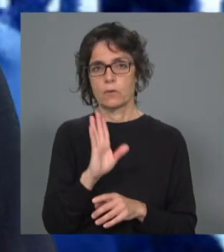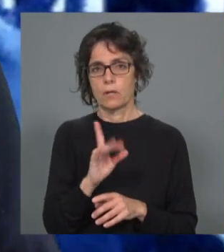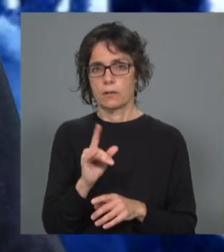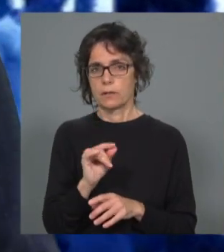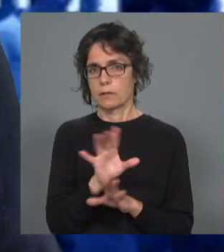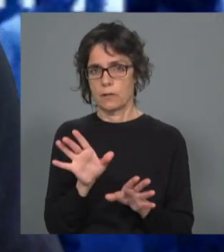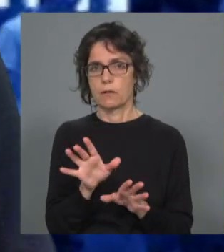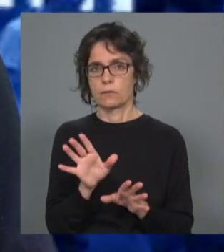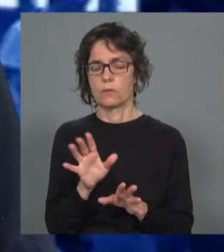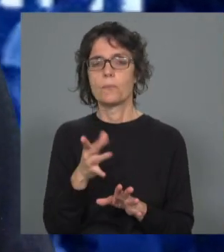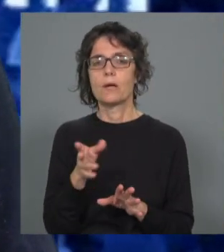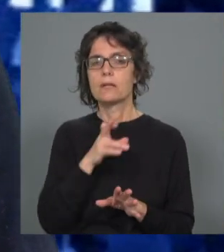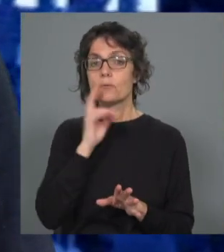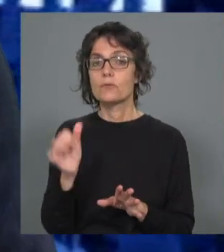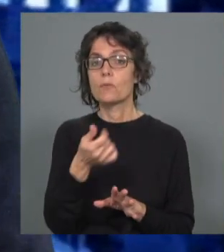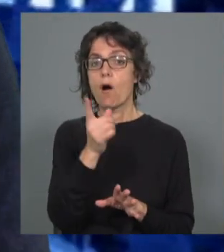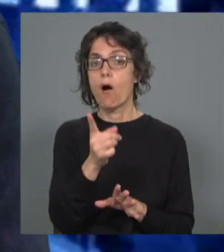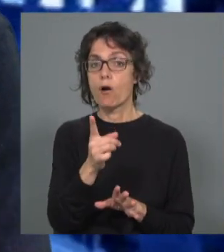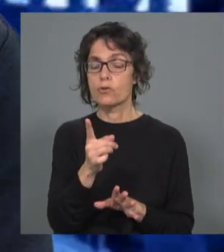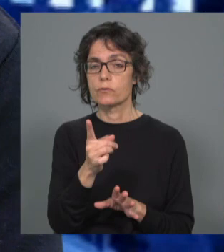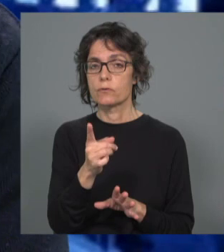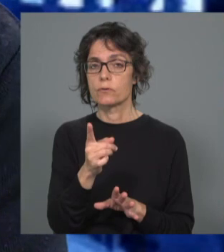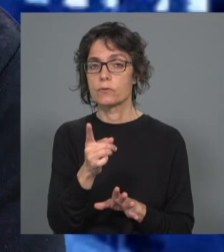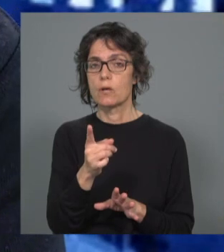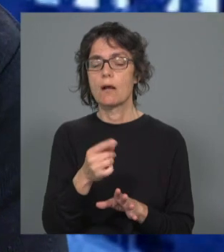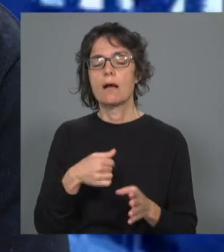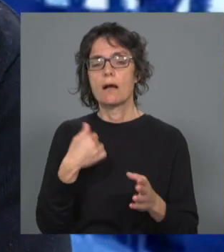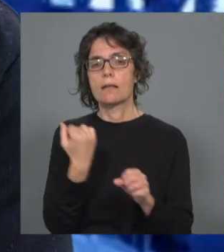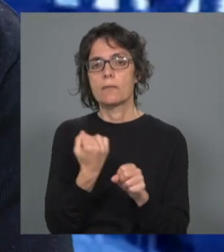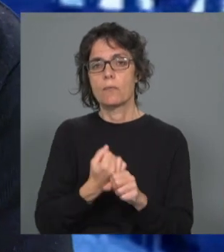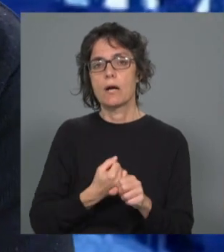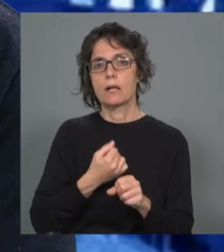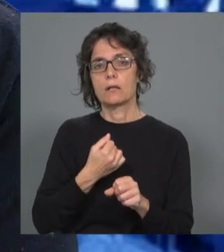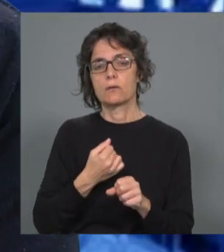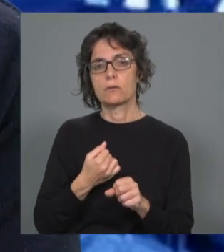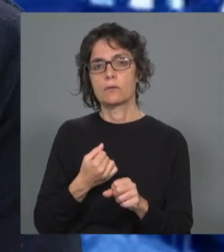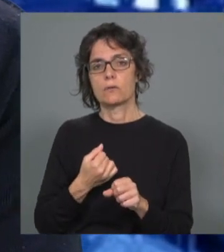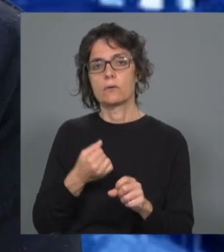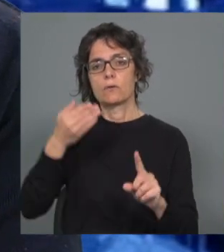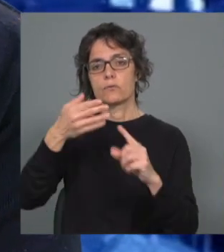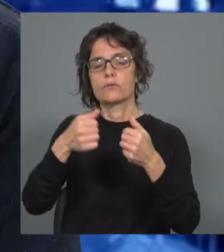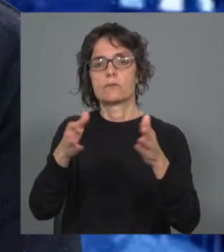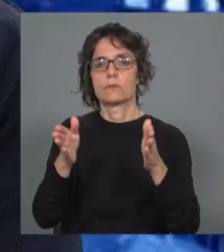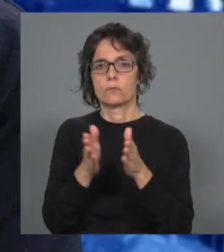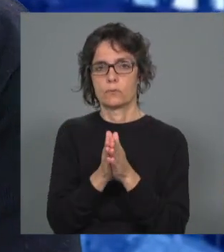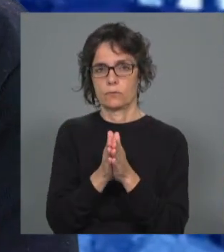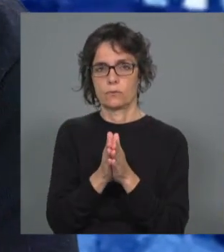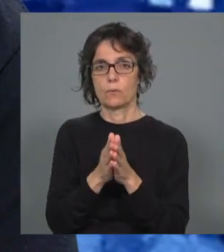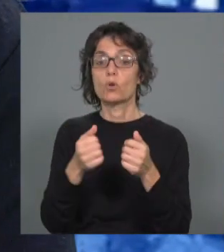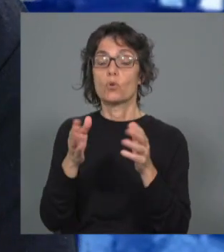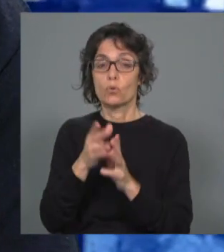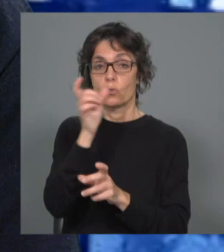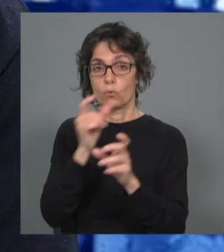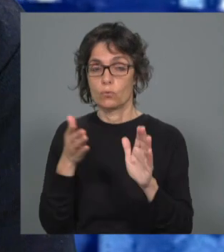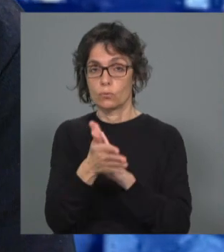queremos que a melhor resposta é haver trabalho para todos. E para isso era que todos trabalhassem